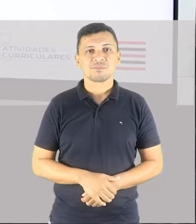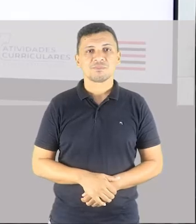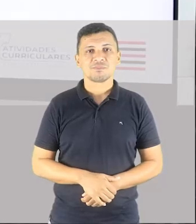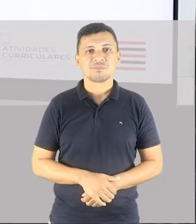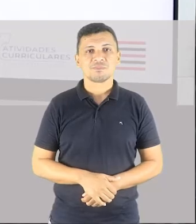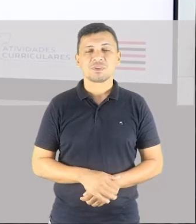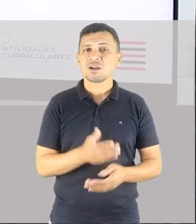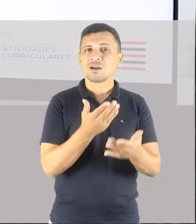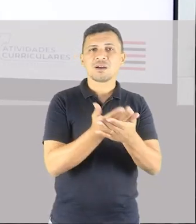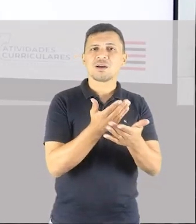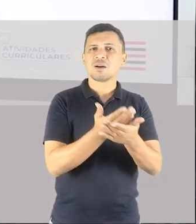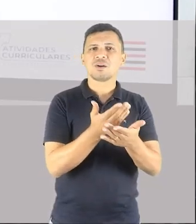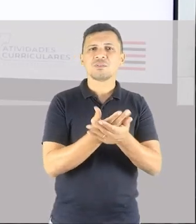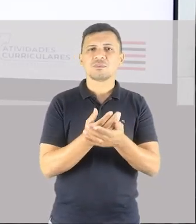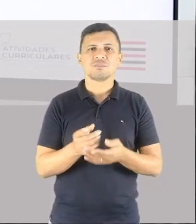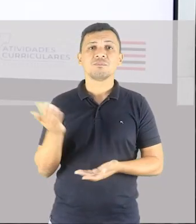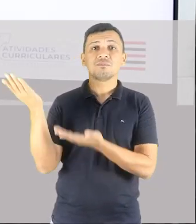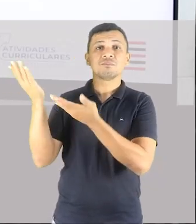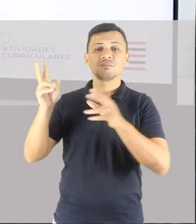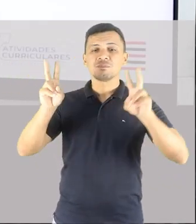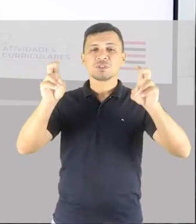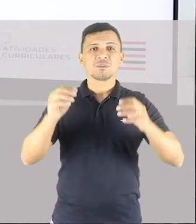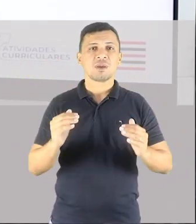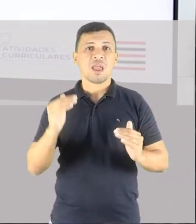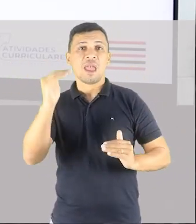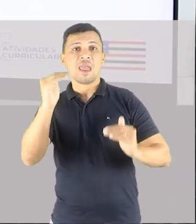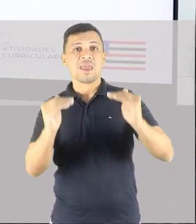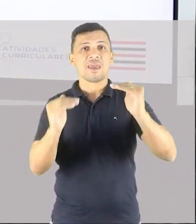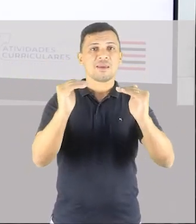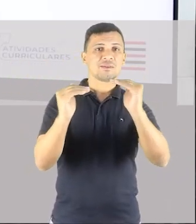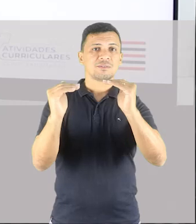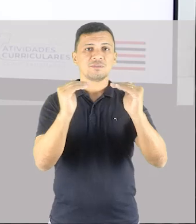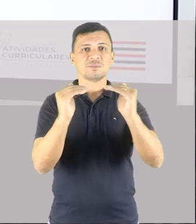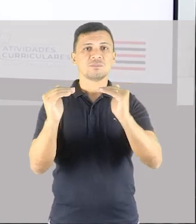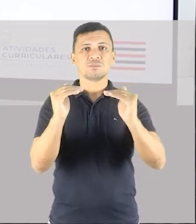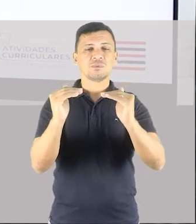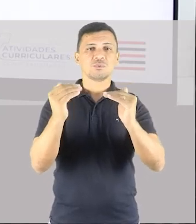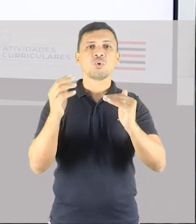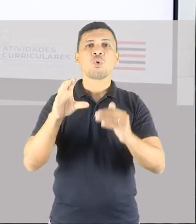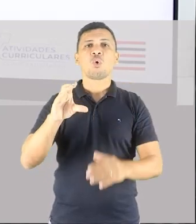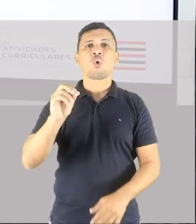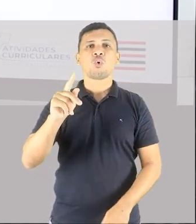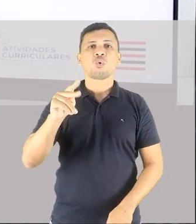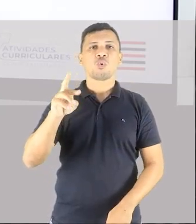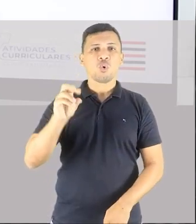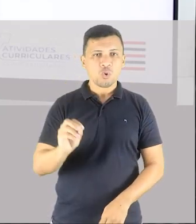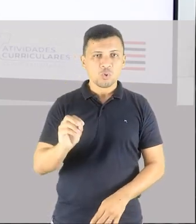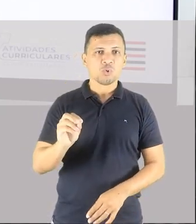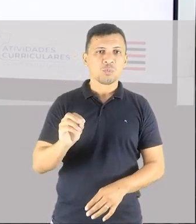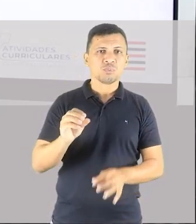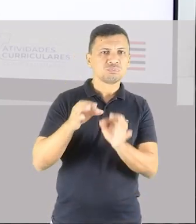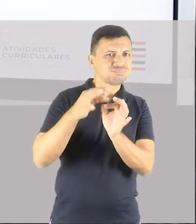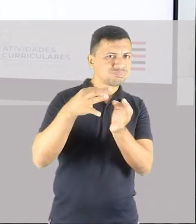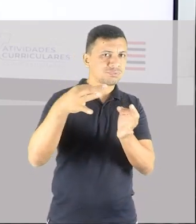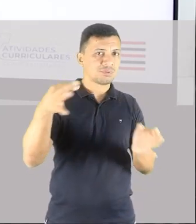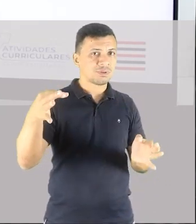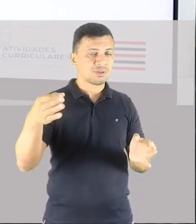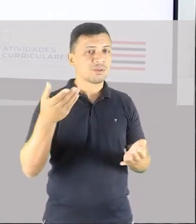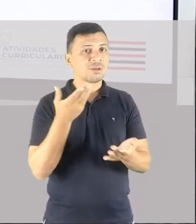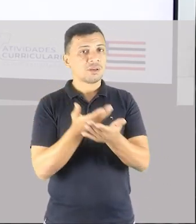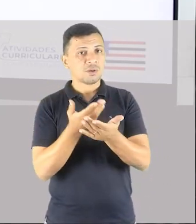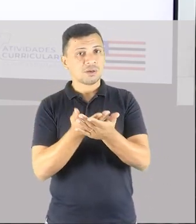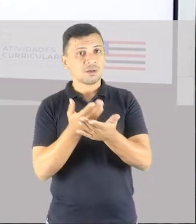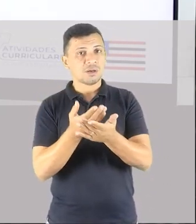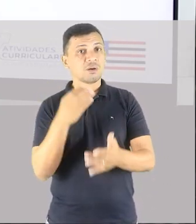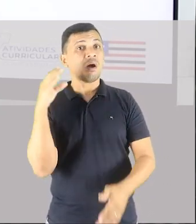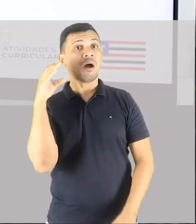só, a nossa aula de hoje fala sobre equilíbrio de corpo extenso. Porém, como nossa aula é curta,